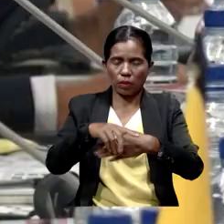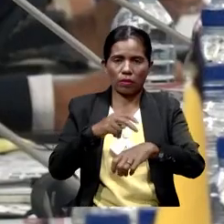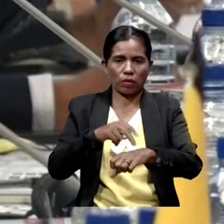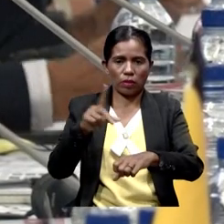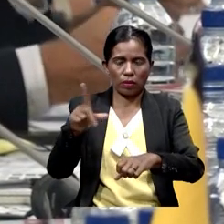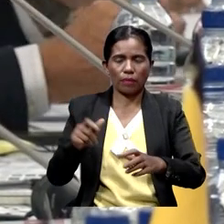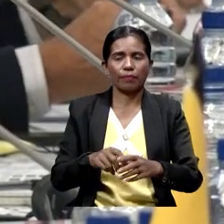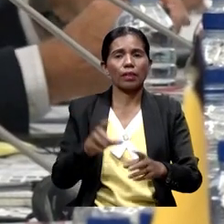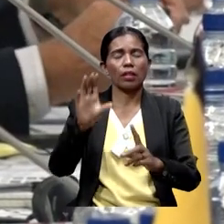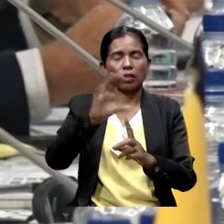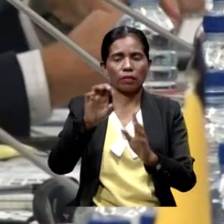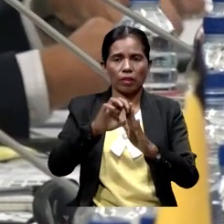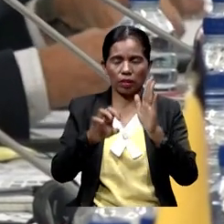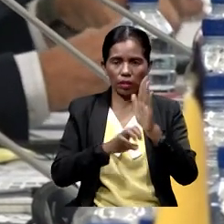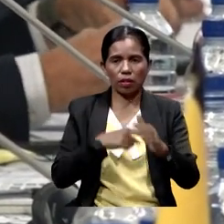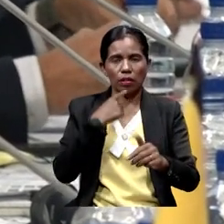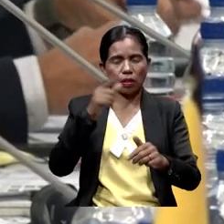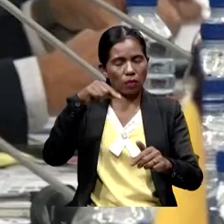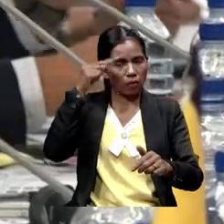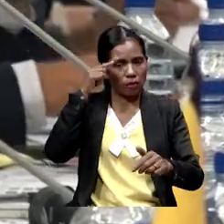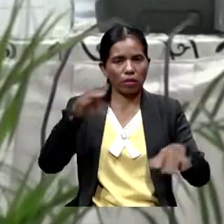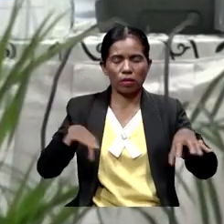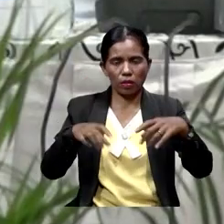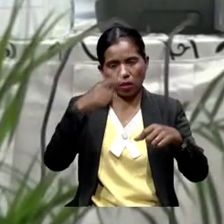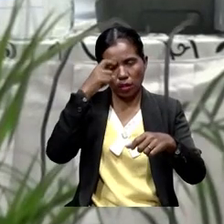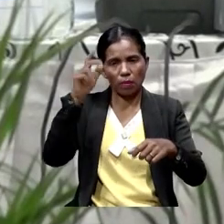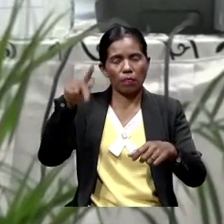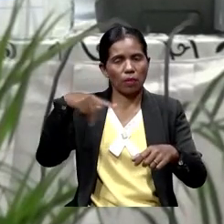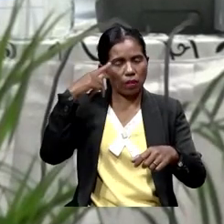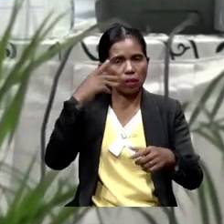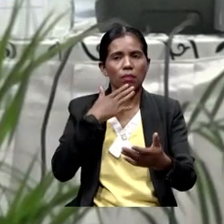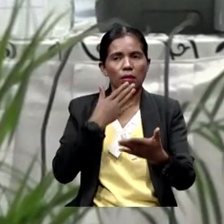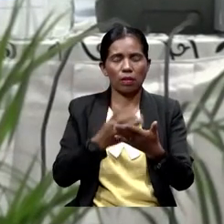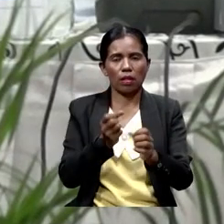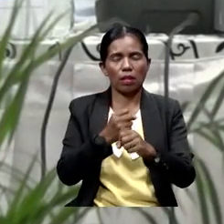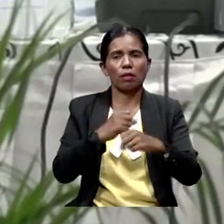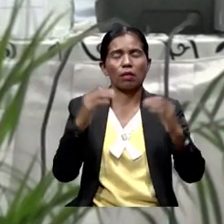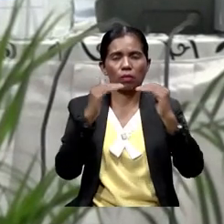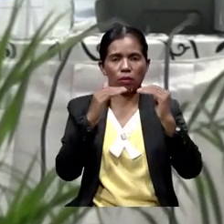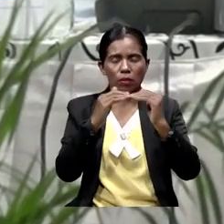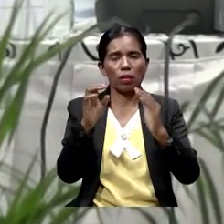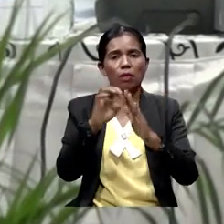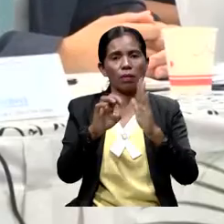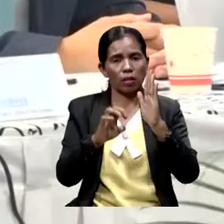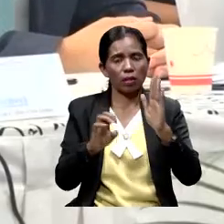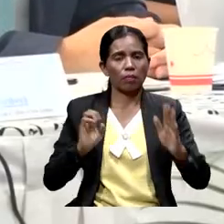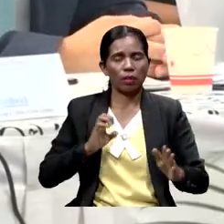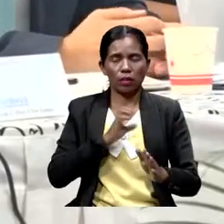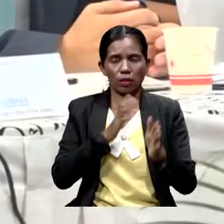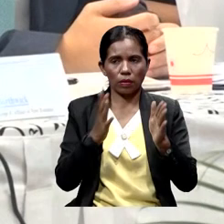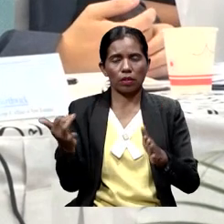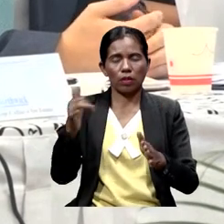Se festarmos, louva o governo e serviço, também a política nebe DIAC, realiza a reunião, né, o embaixador Sira, onde discute com